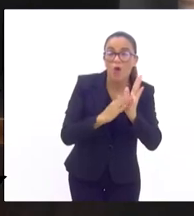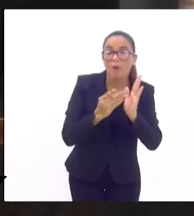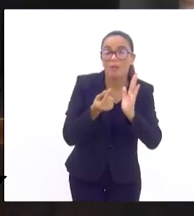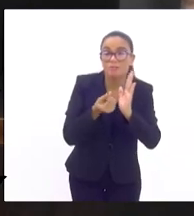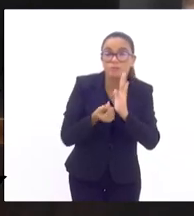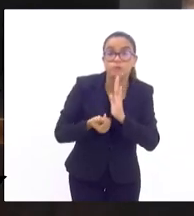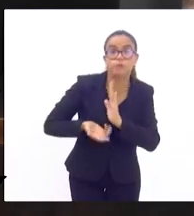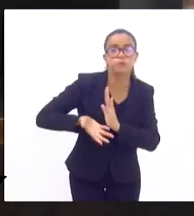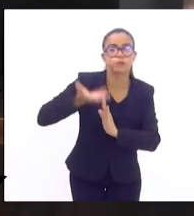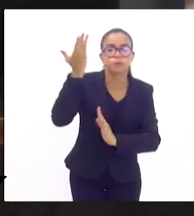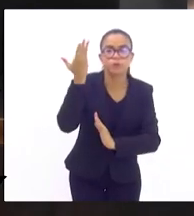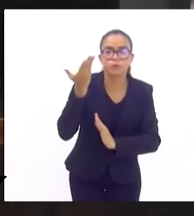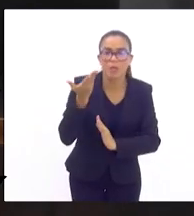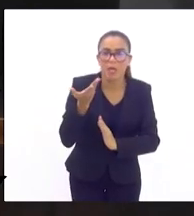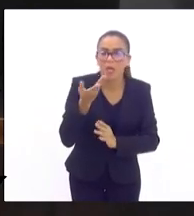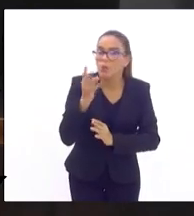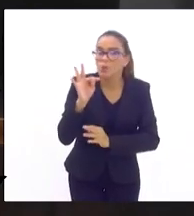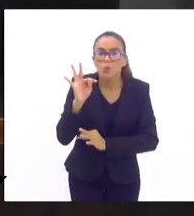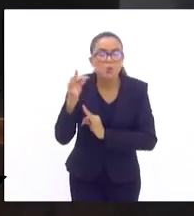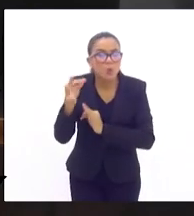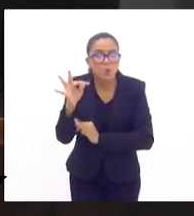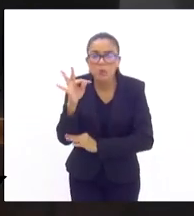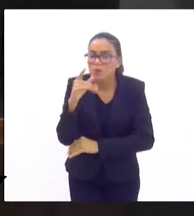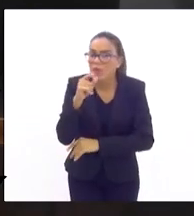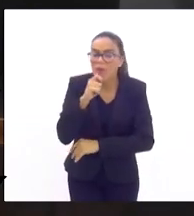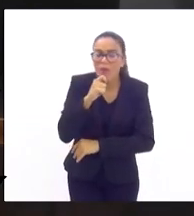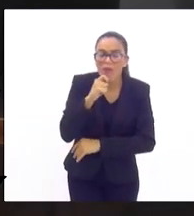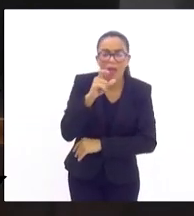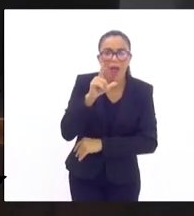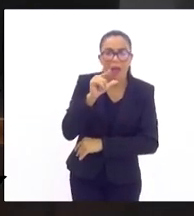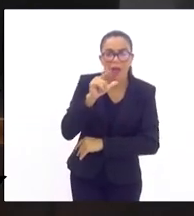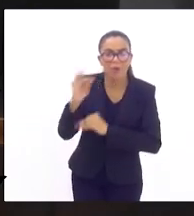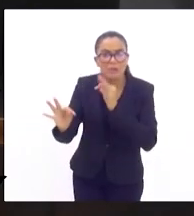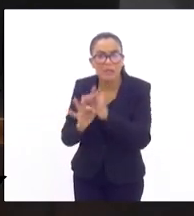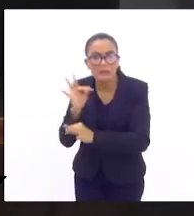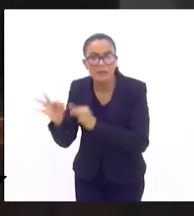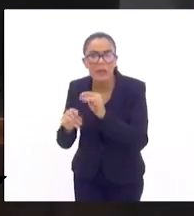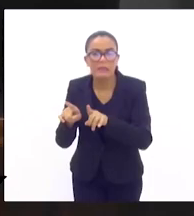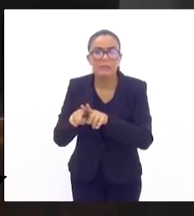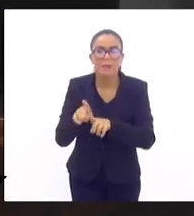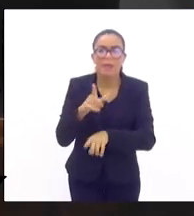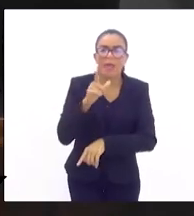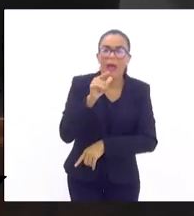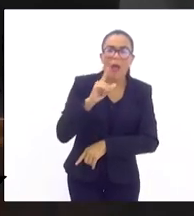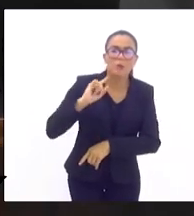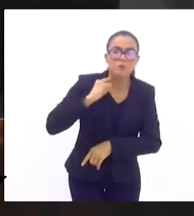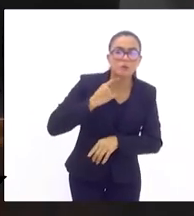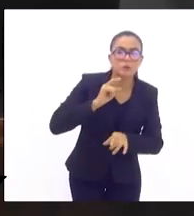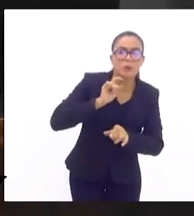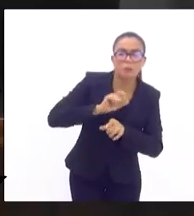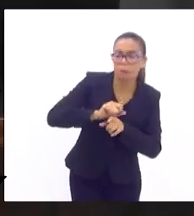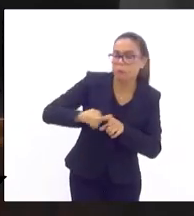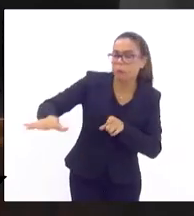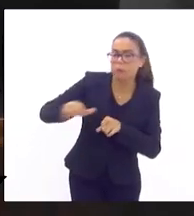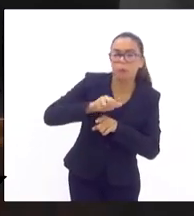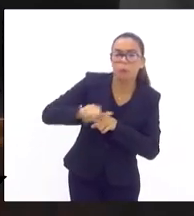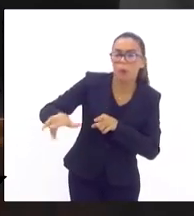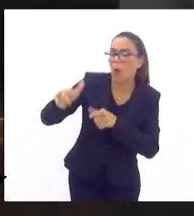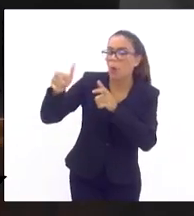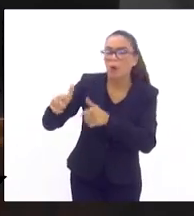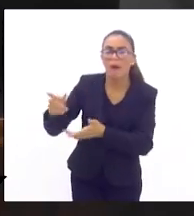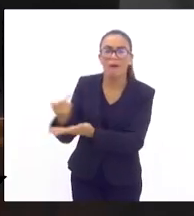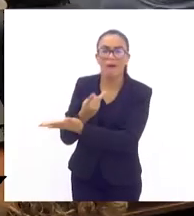ter água tratada e serviço de esgoto sem terem o esgoto despejado onde, de forma devida. Muito obrigado, senhor